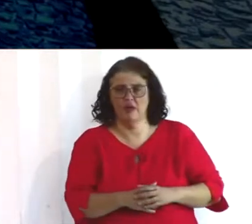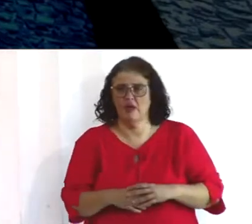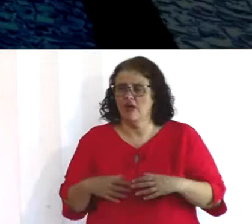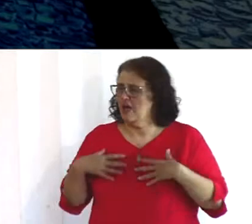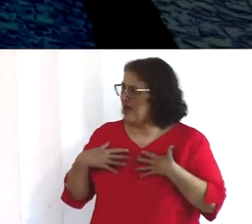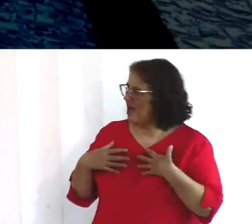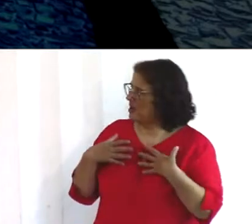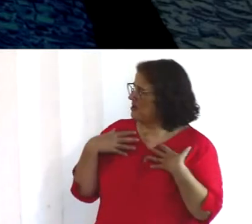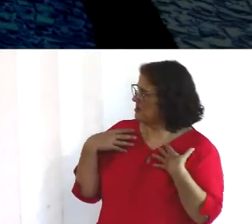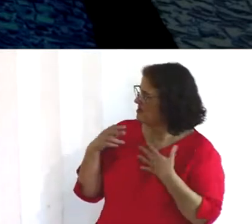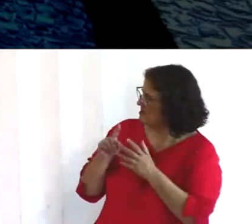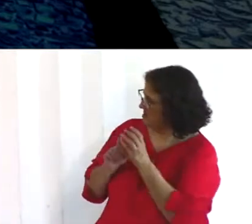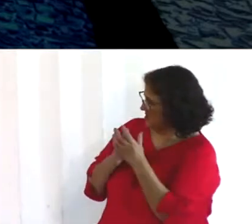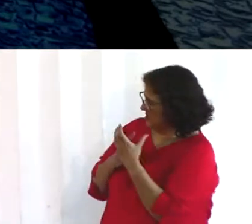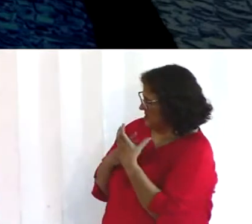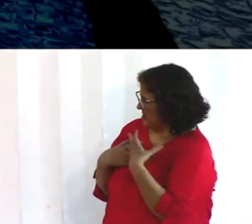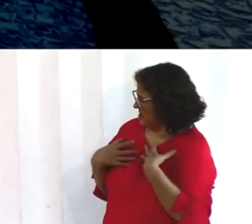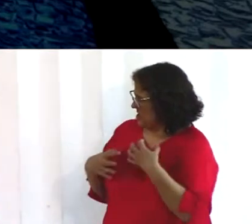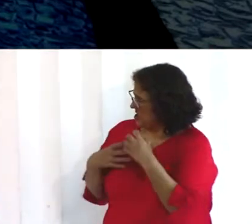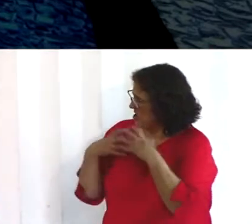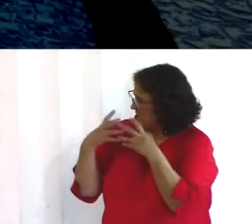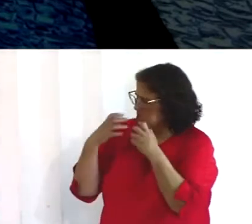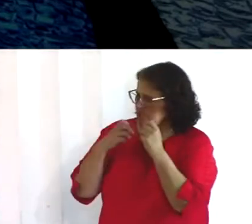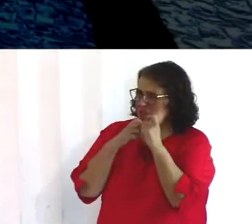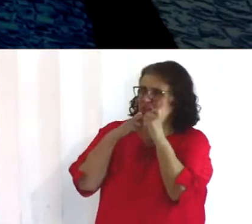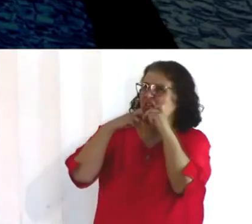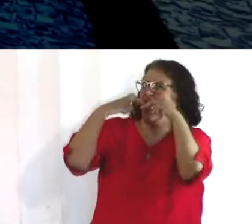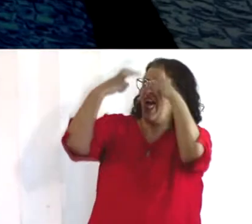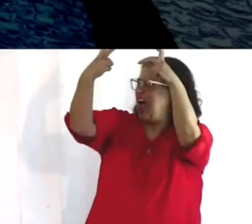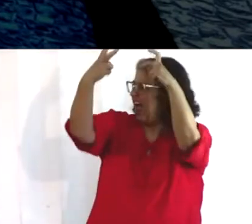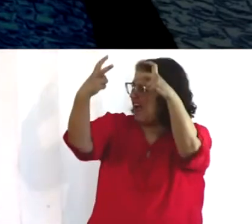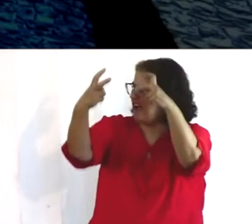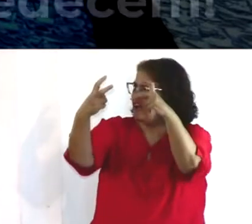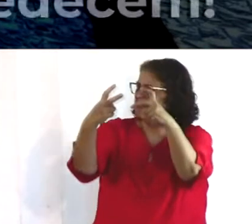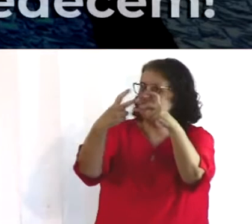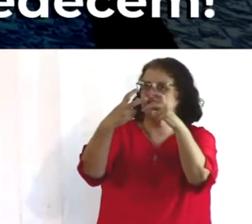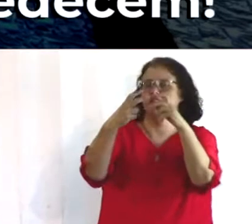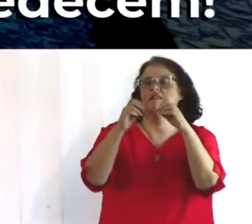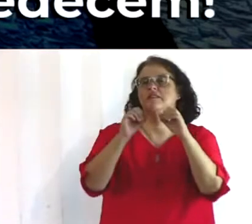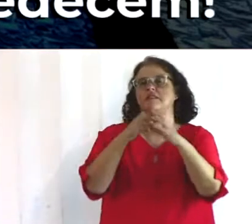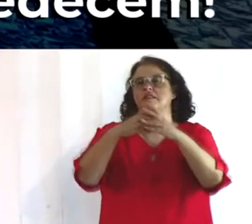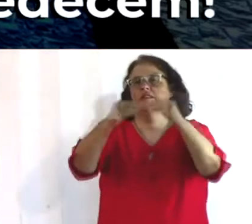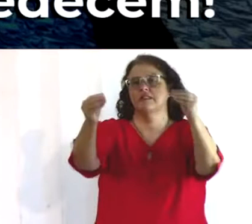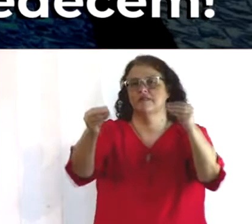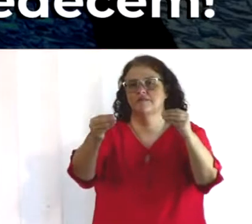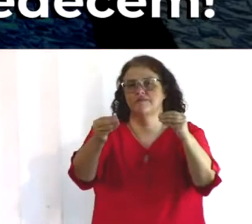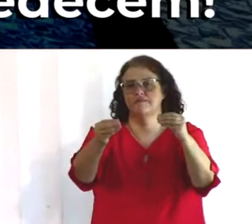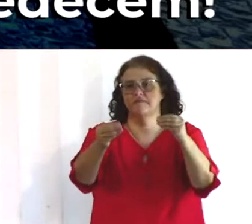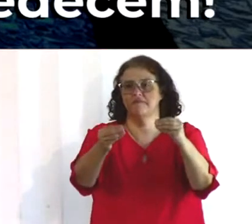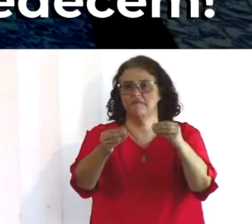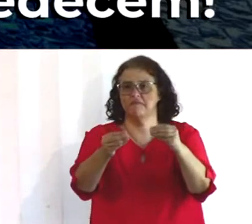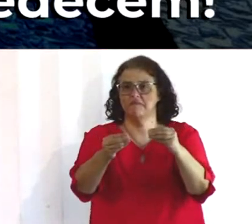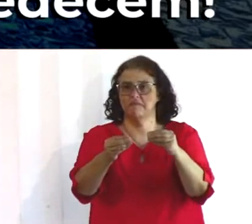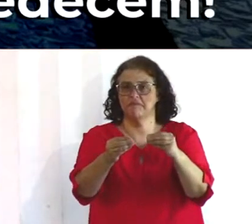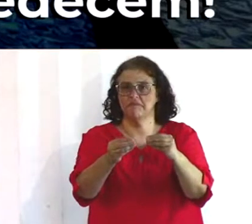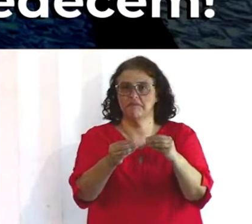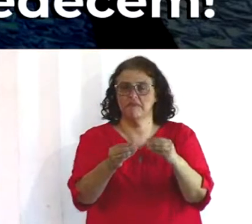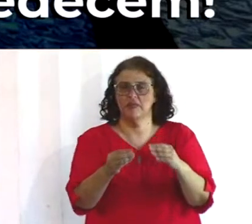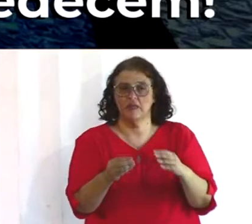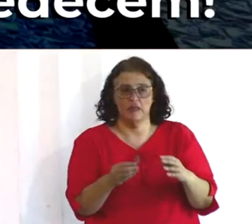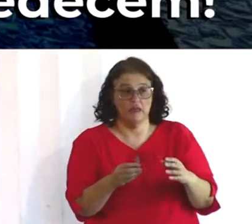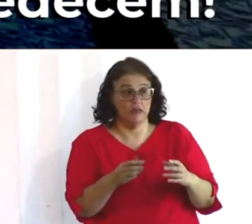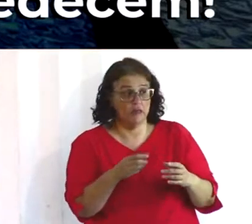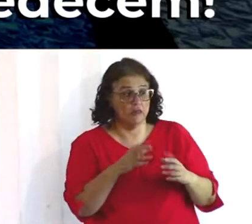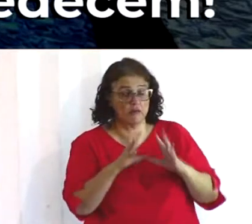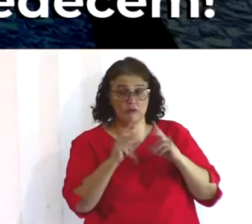agitando-o violentamente e bradando em alta voz, saiu dele. Todos se admiraram, a ponto de perguntarem entre